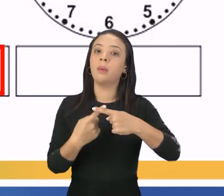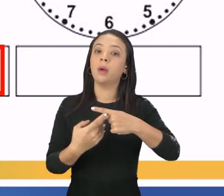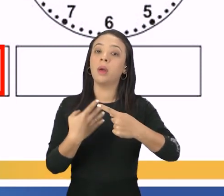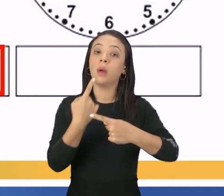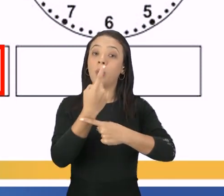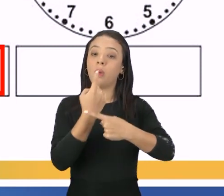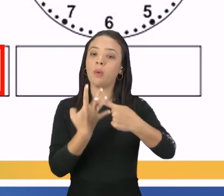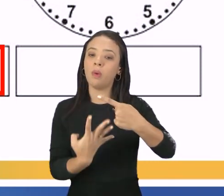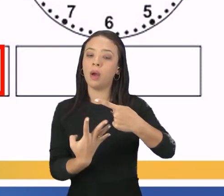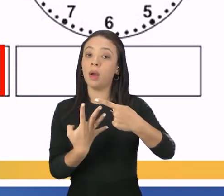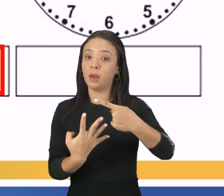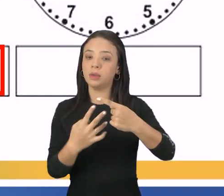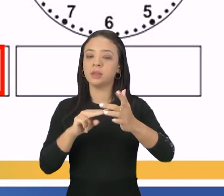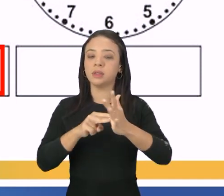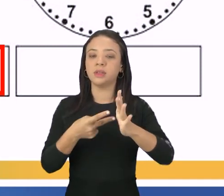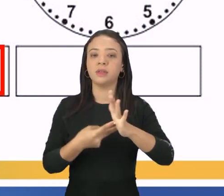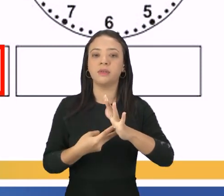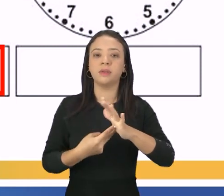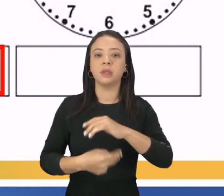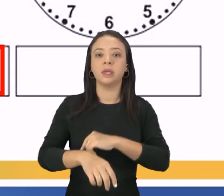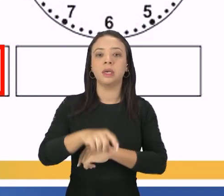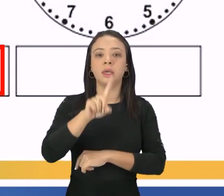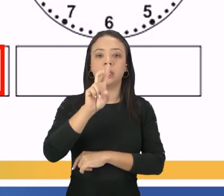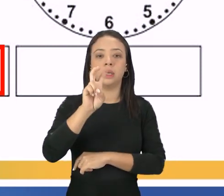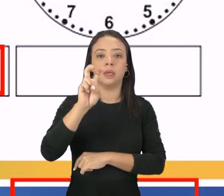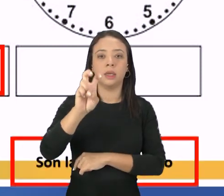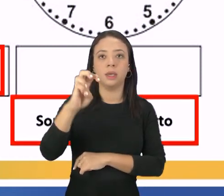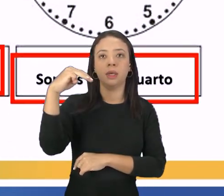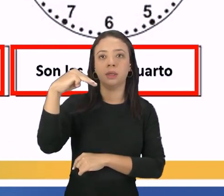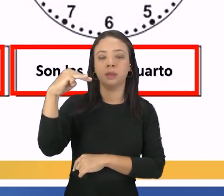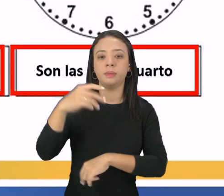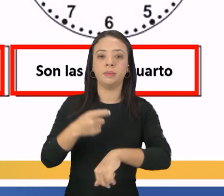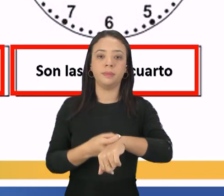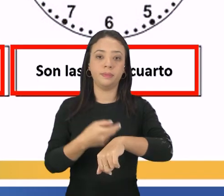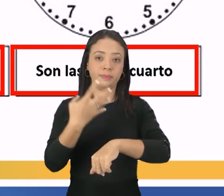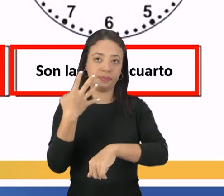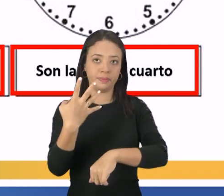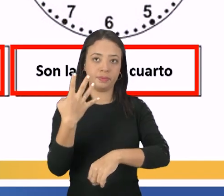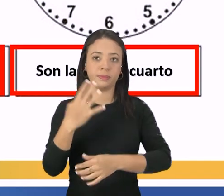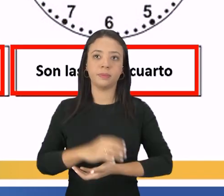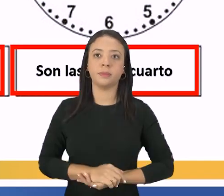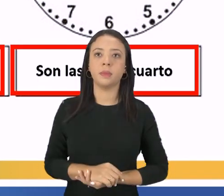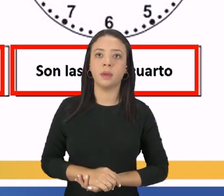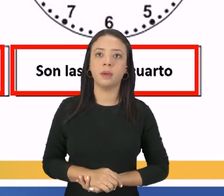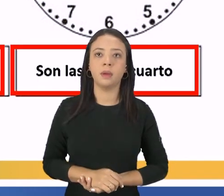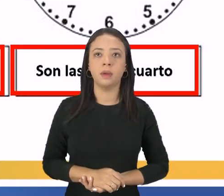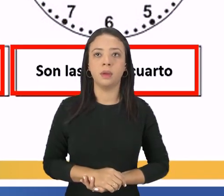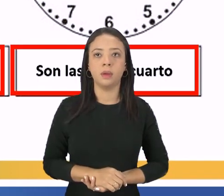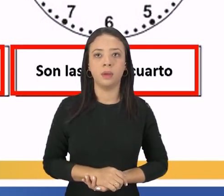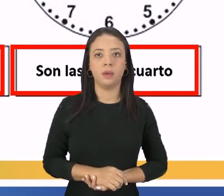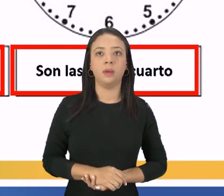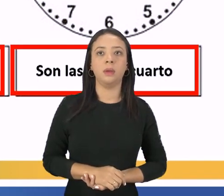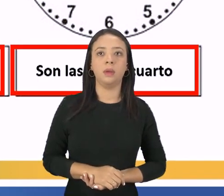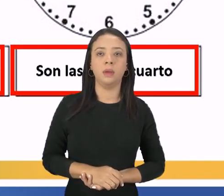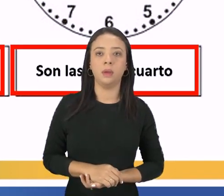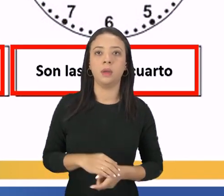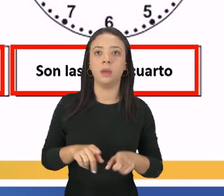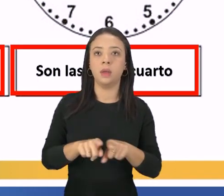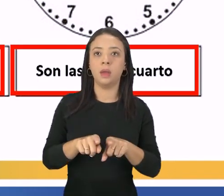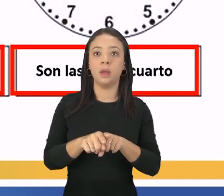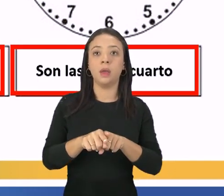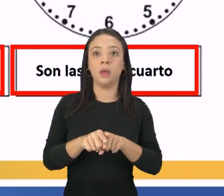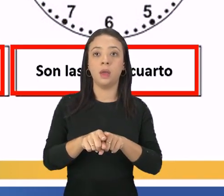se refere a 15 minutos, tá? Relógio 4, são las 10:15 também,